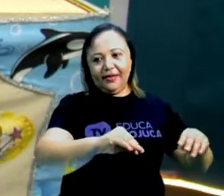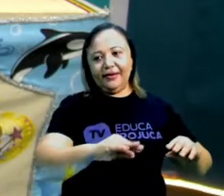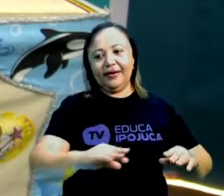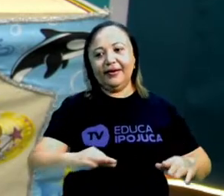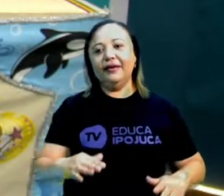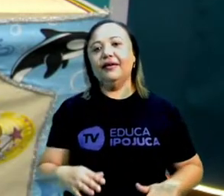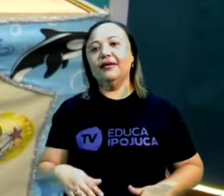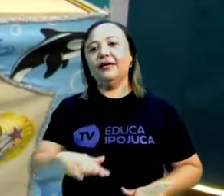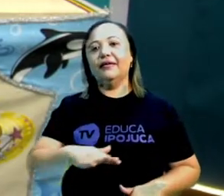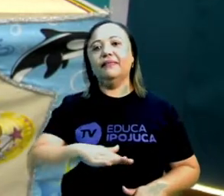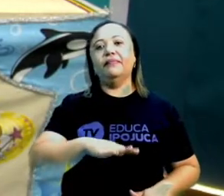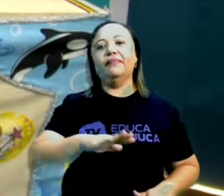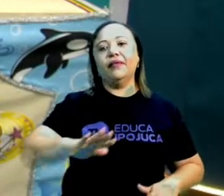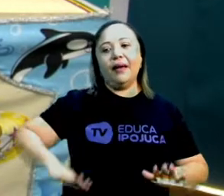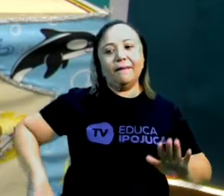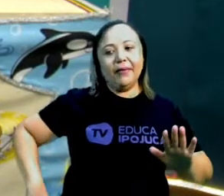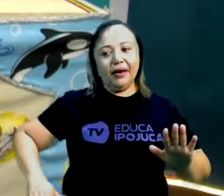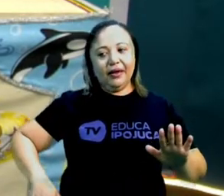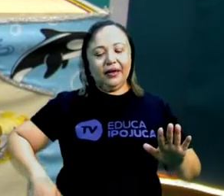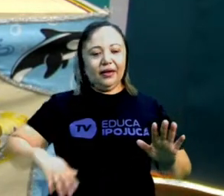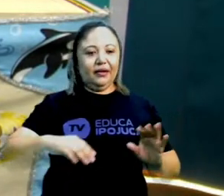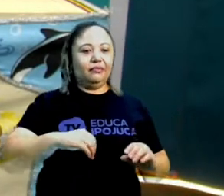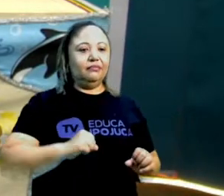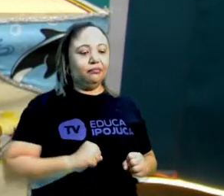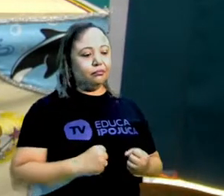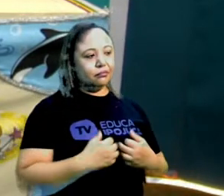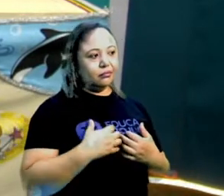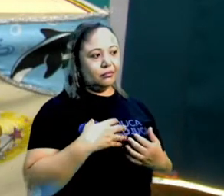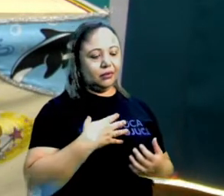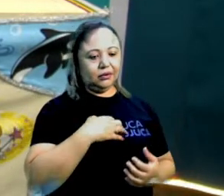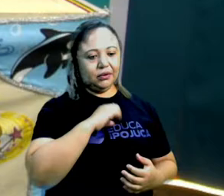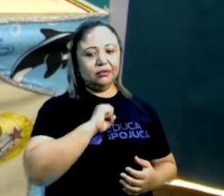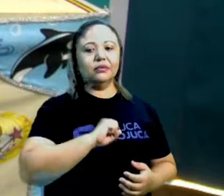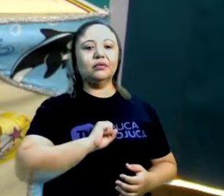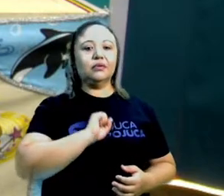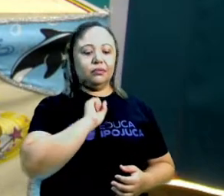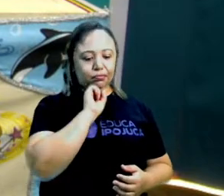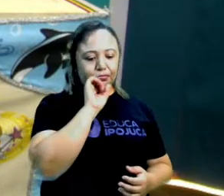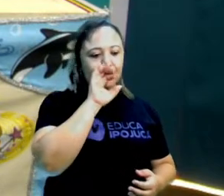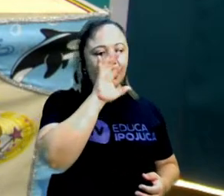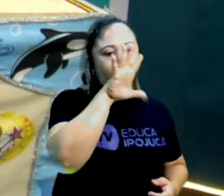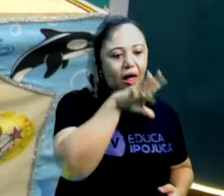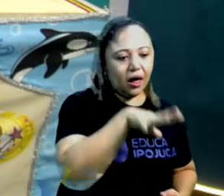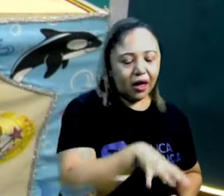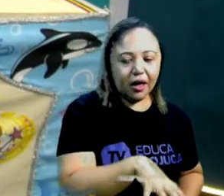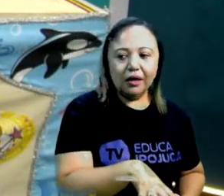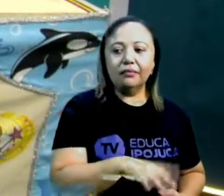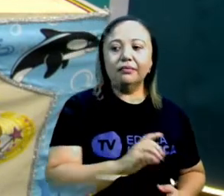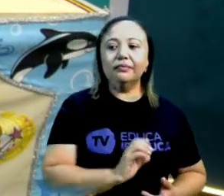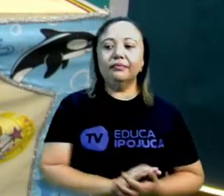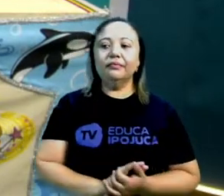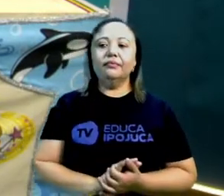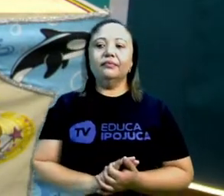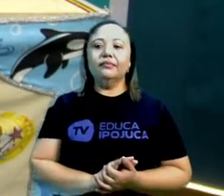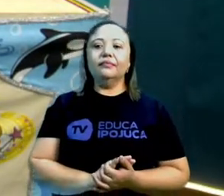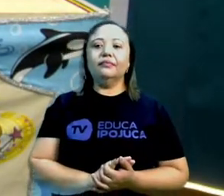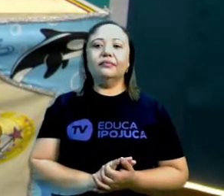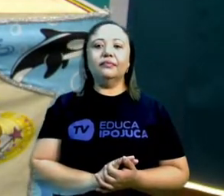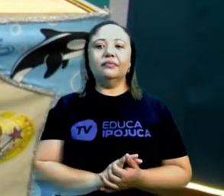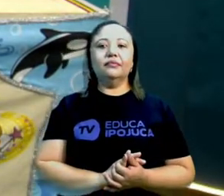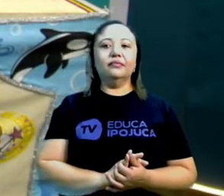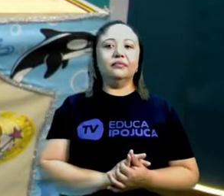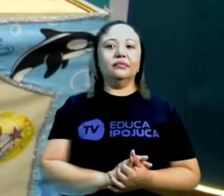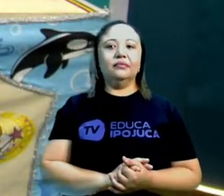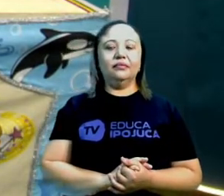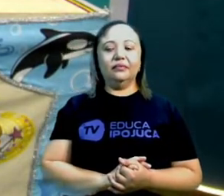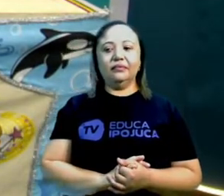pai. Como era que Jonas ia sair da barriga dele? Não tinha que vomitar? Tinha outro cantinho também. Ah, é, né?